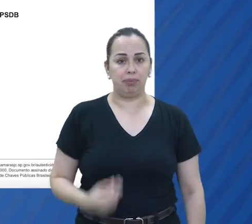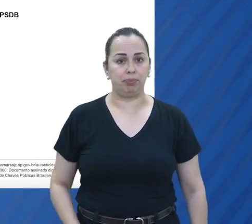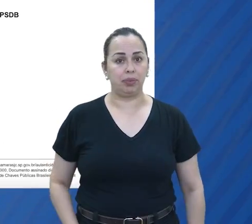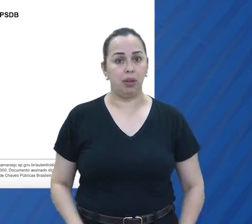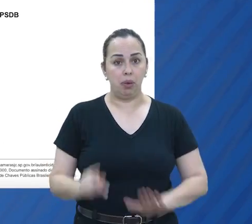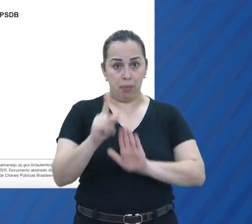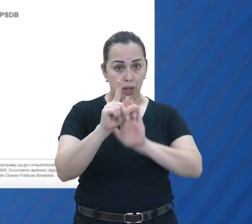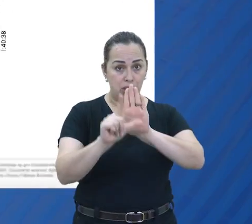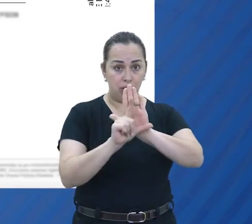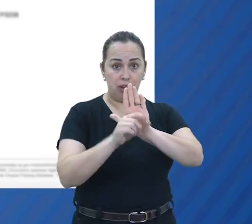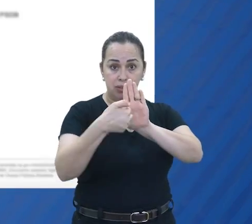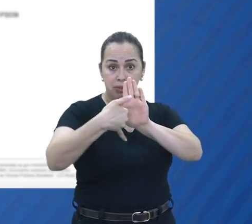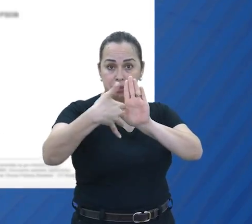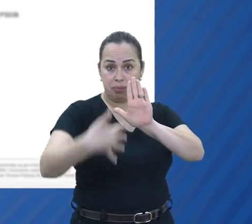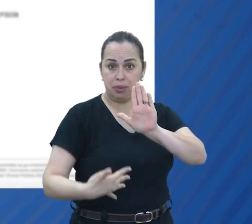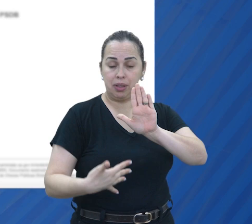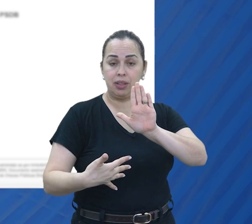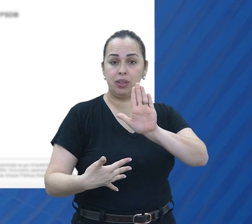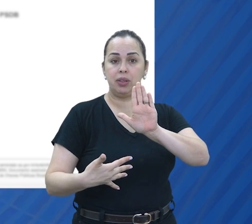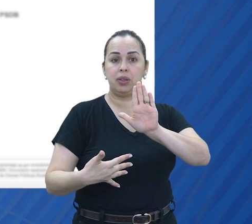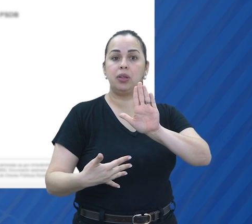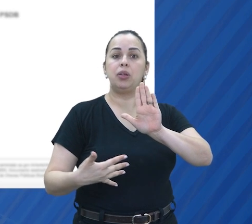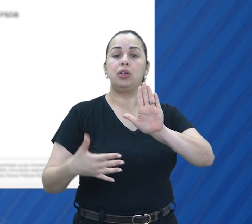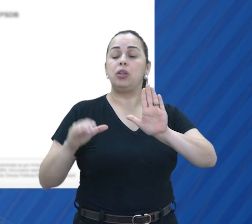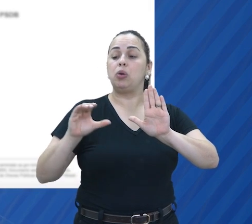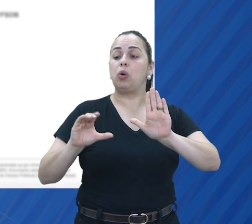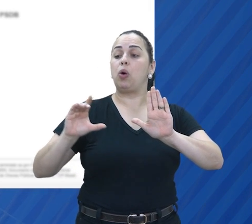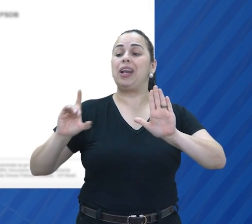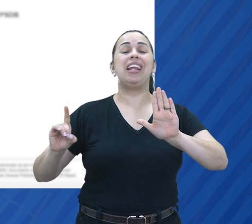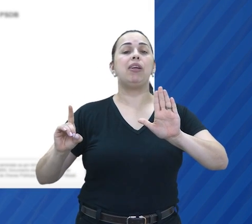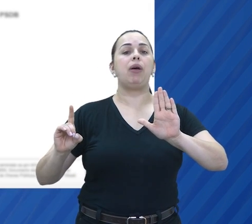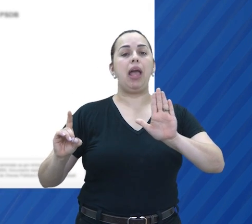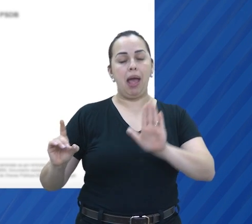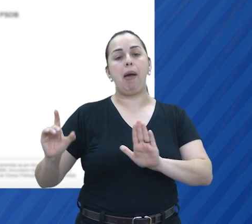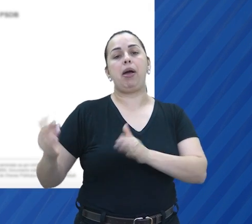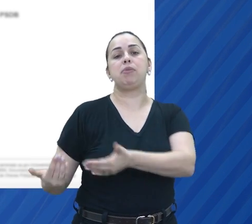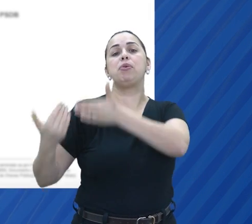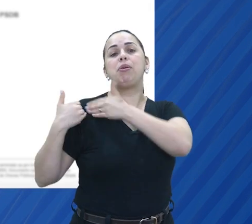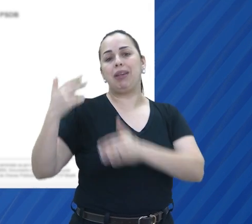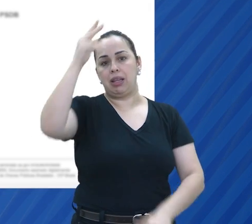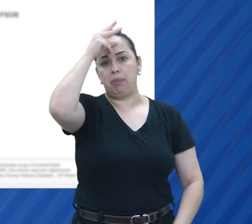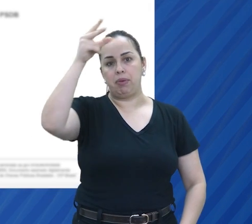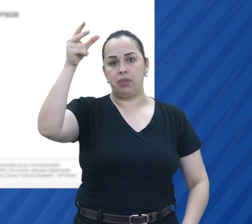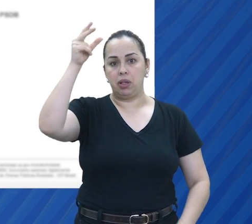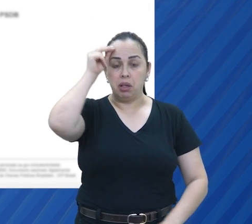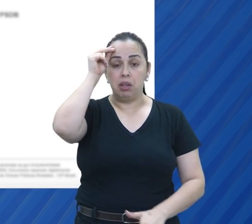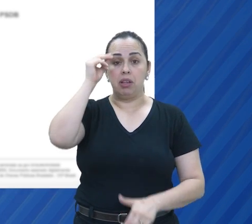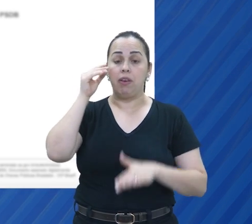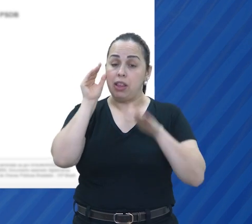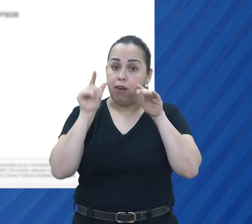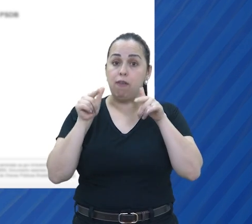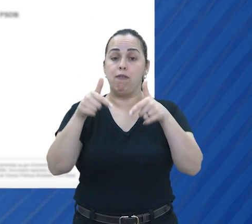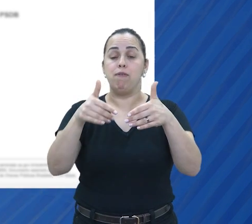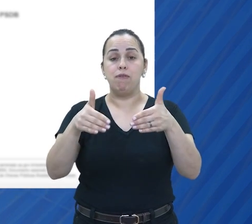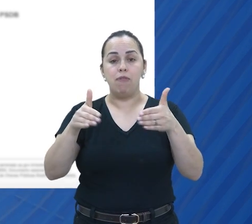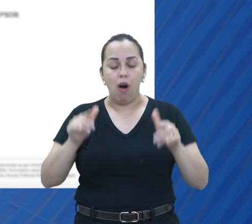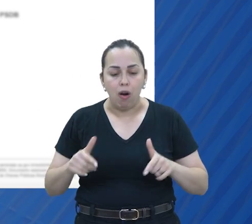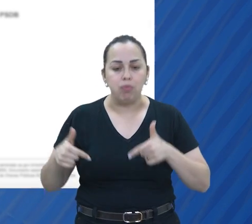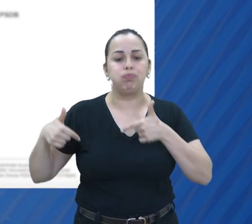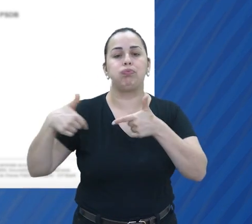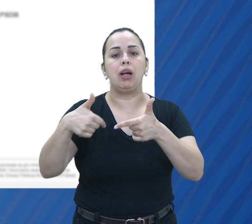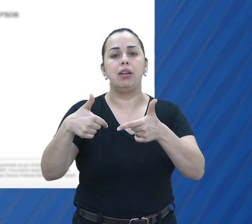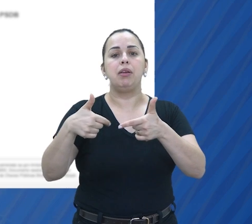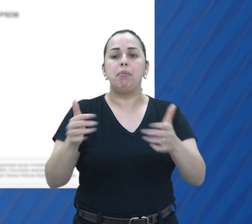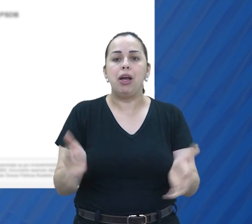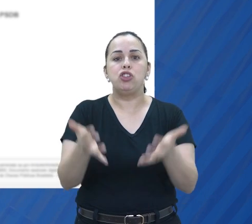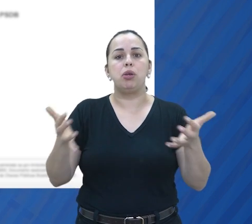com o documento, o programa será coordenado pela Prefeitura e terá uma série de ações voltadas para